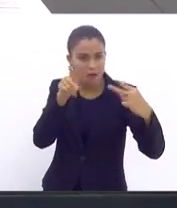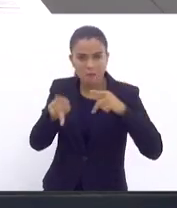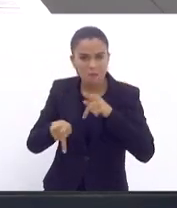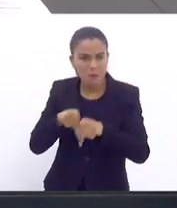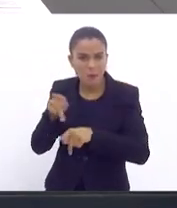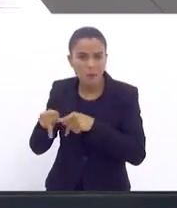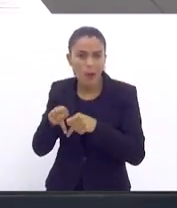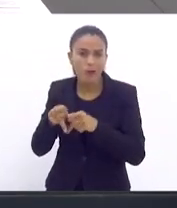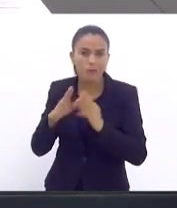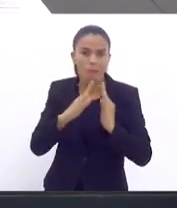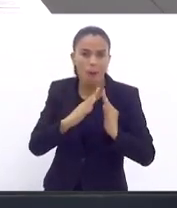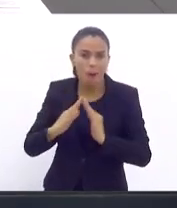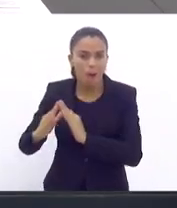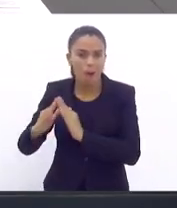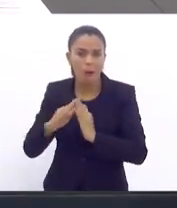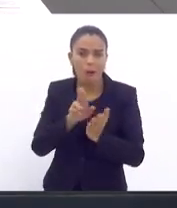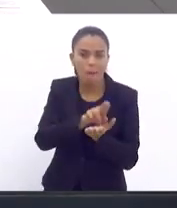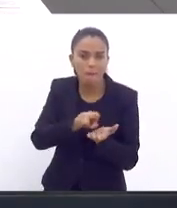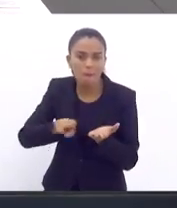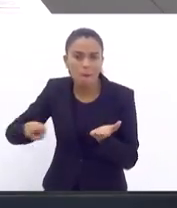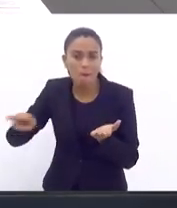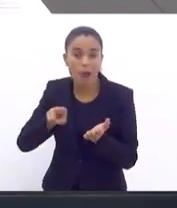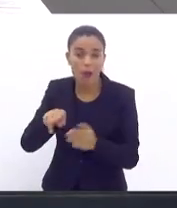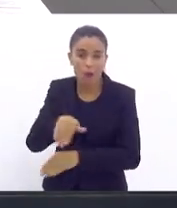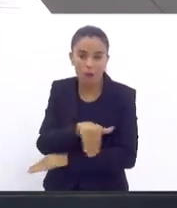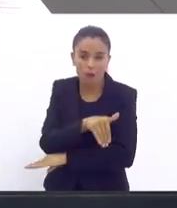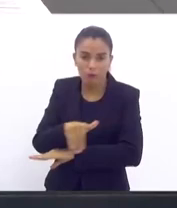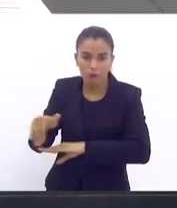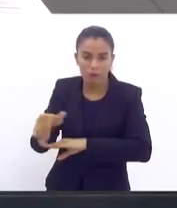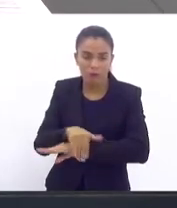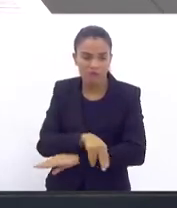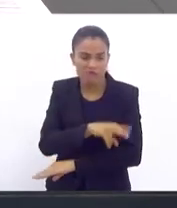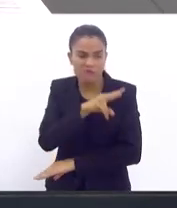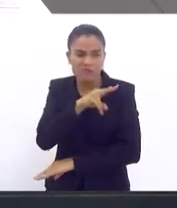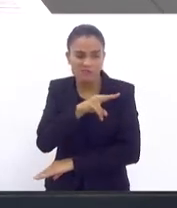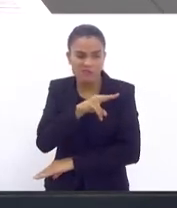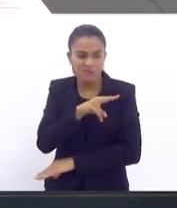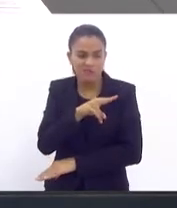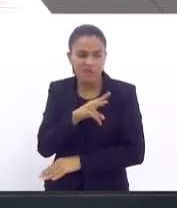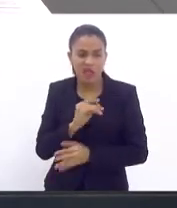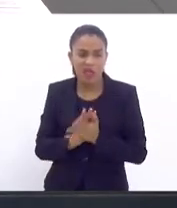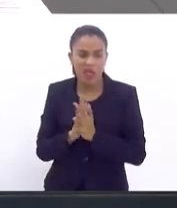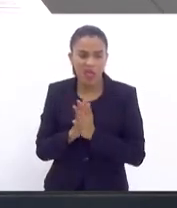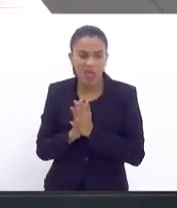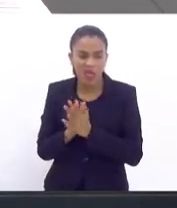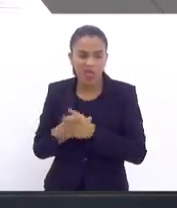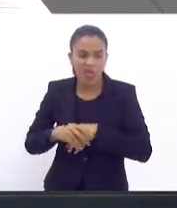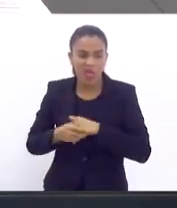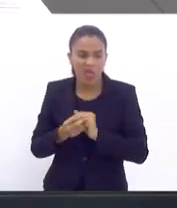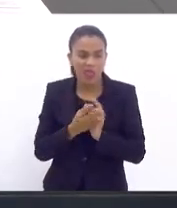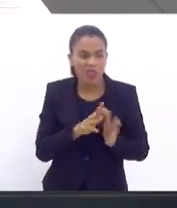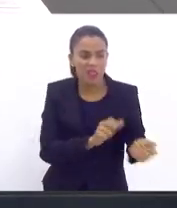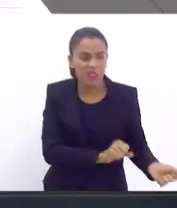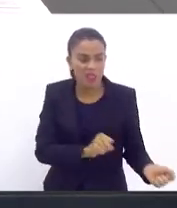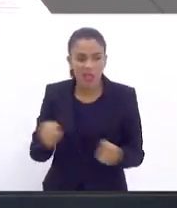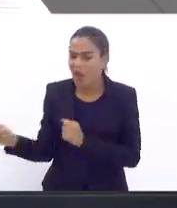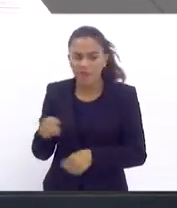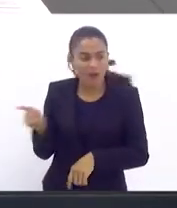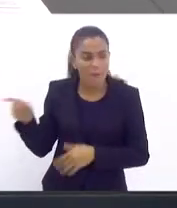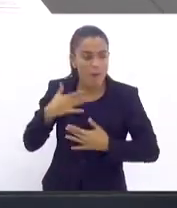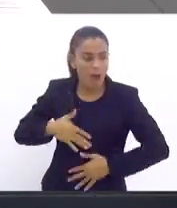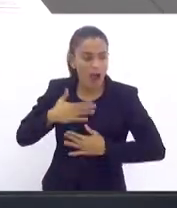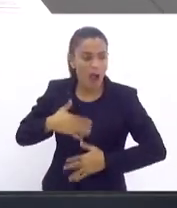situação de rua tem coisa de higienização né que é tirar as pessoas de qualquer maneira